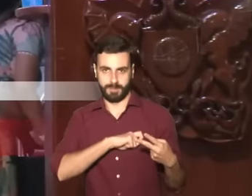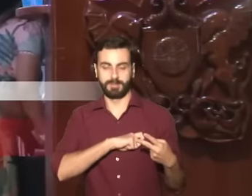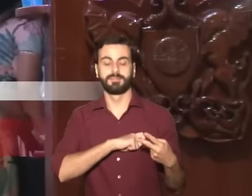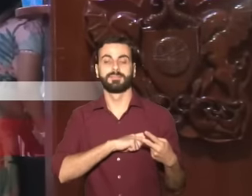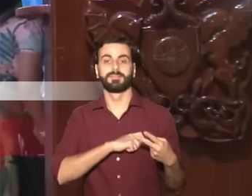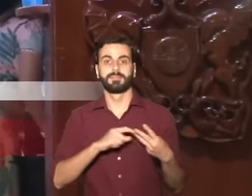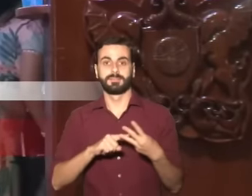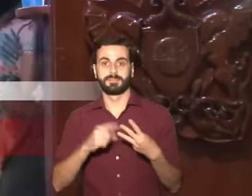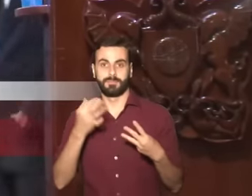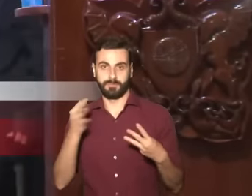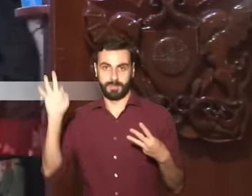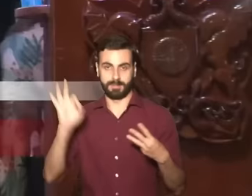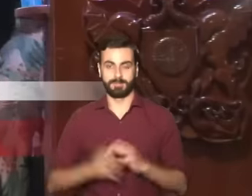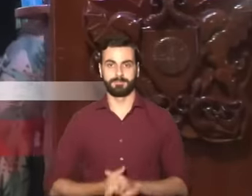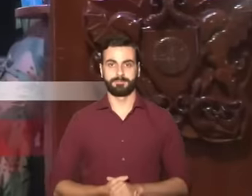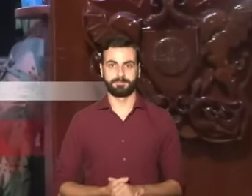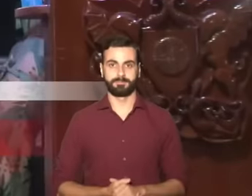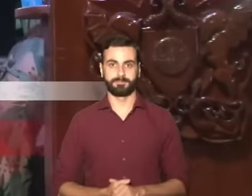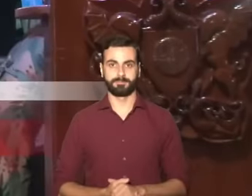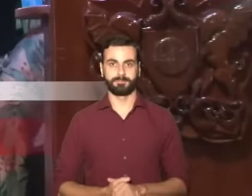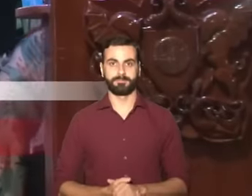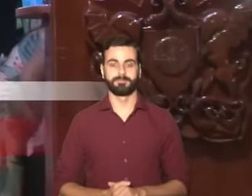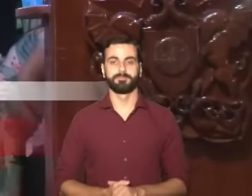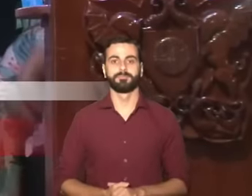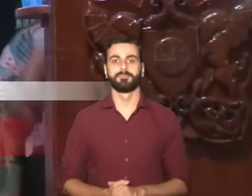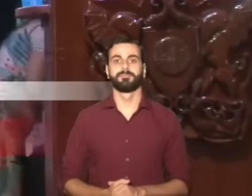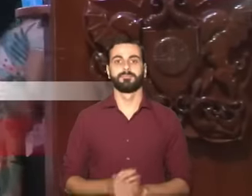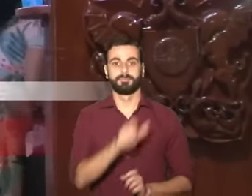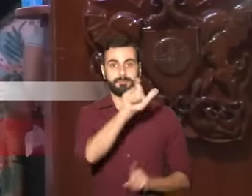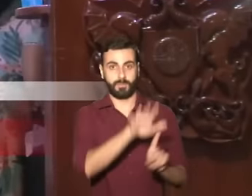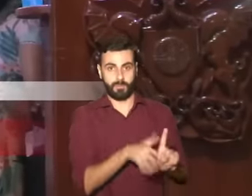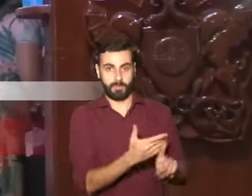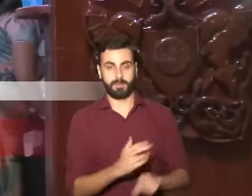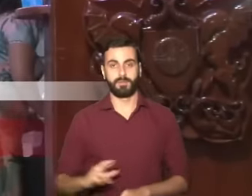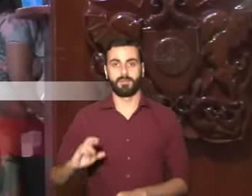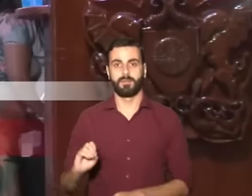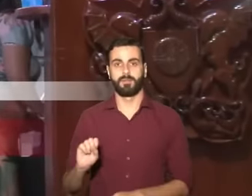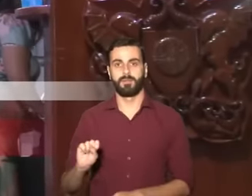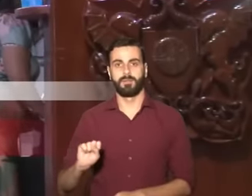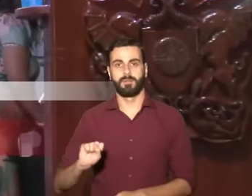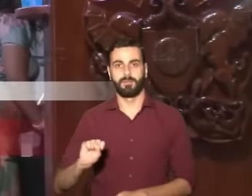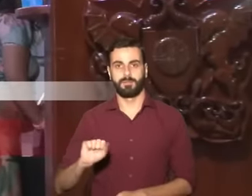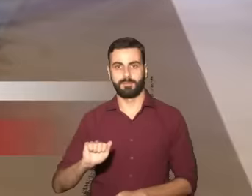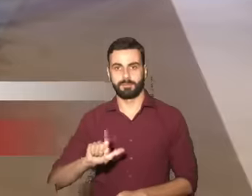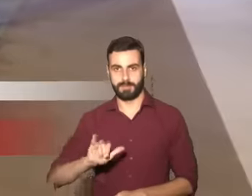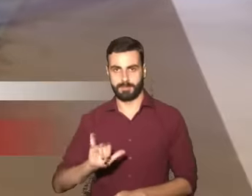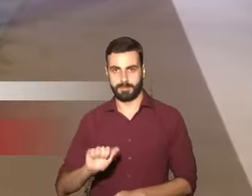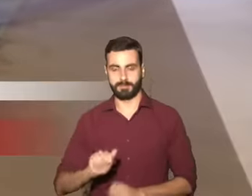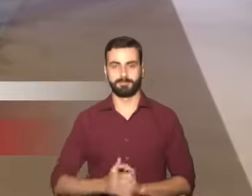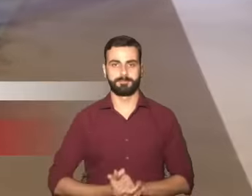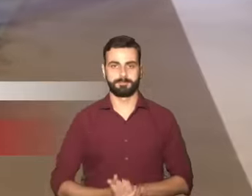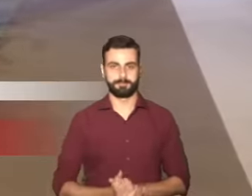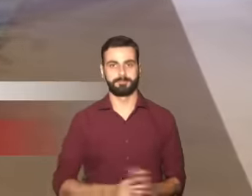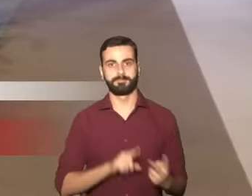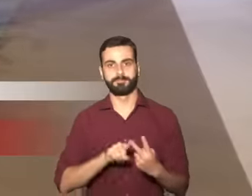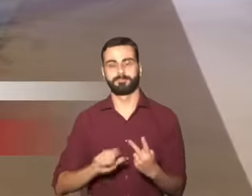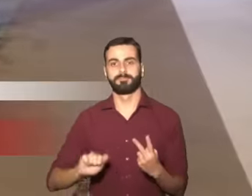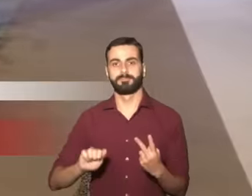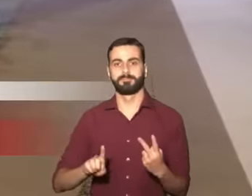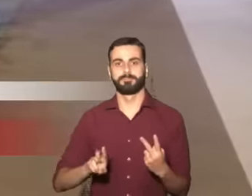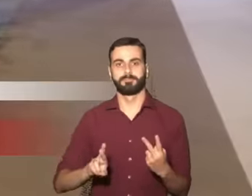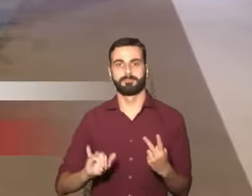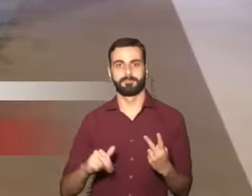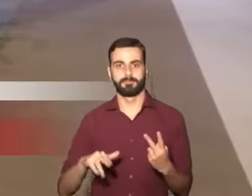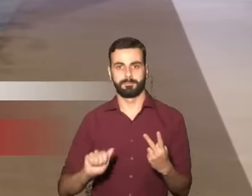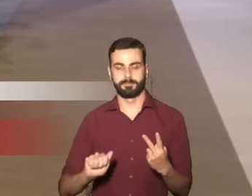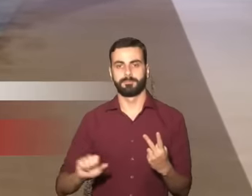Homenageados dos formandos: Rosália Beber de Souza e Adriana